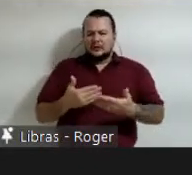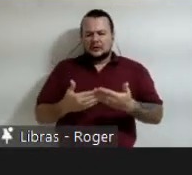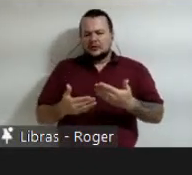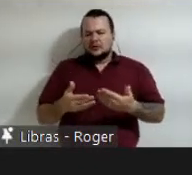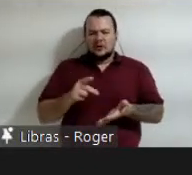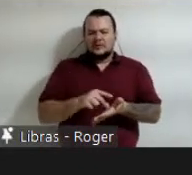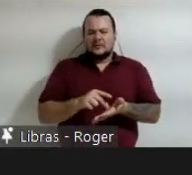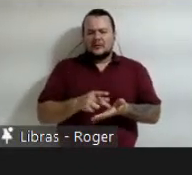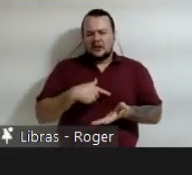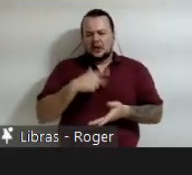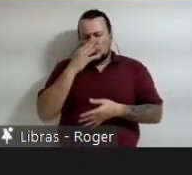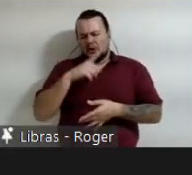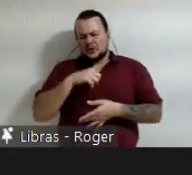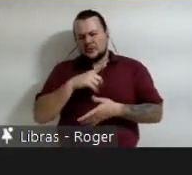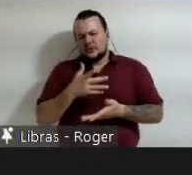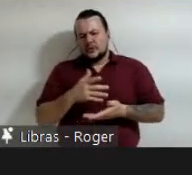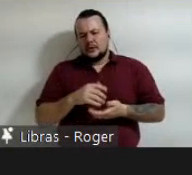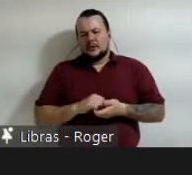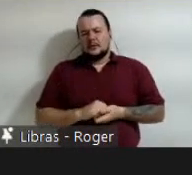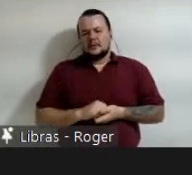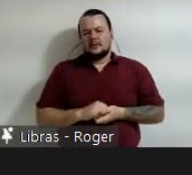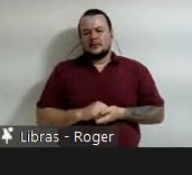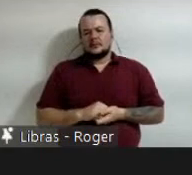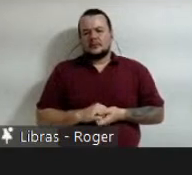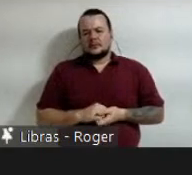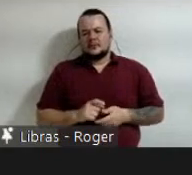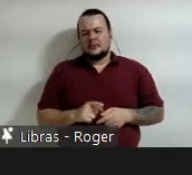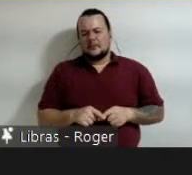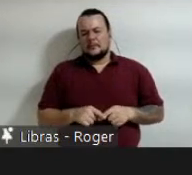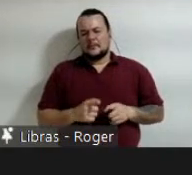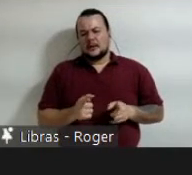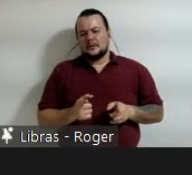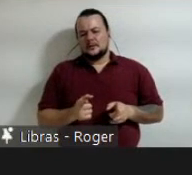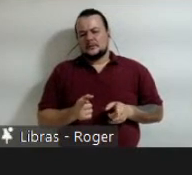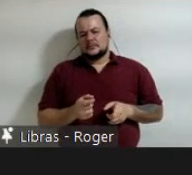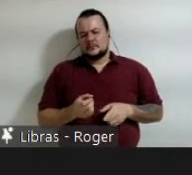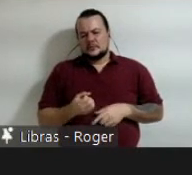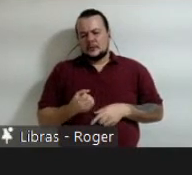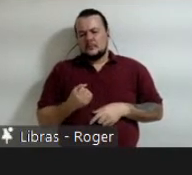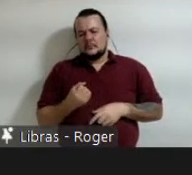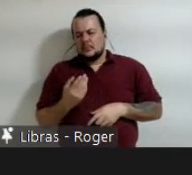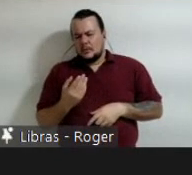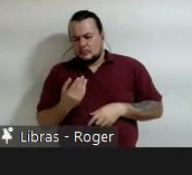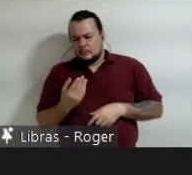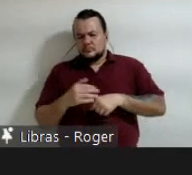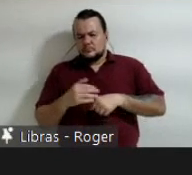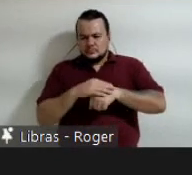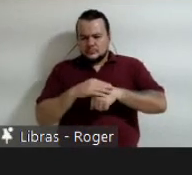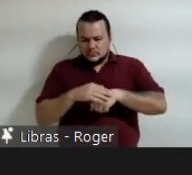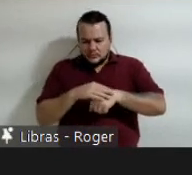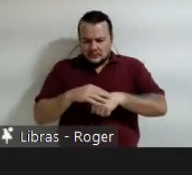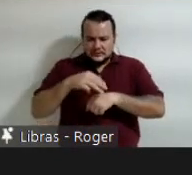E aí que vale a pena a gente conversar com a Marianne.